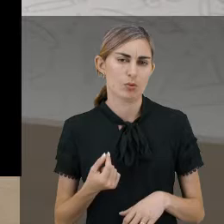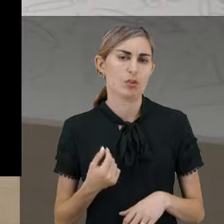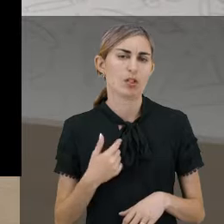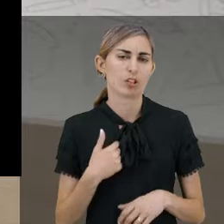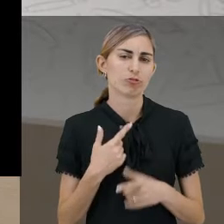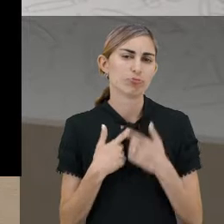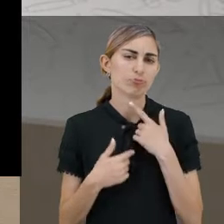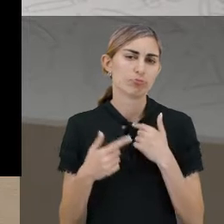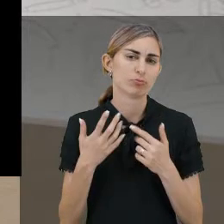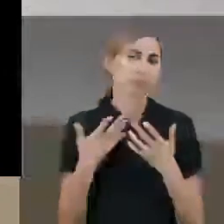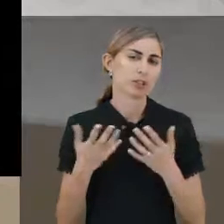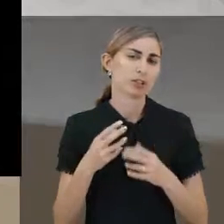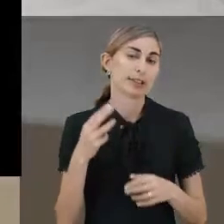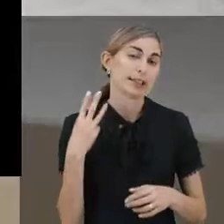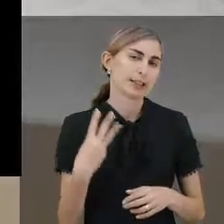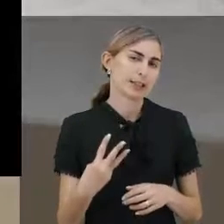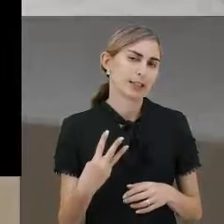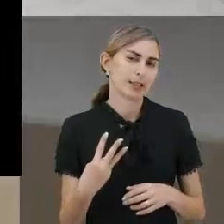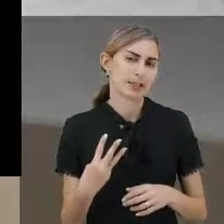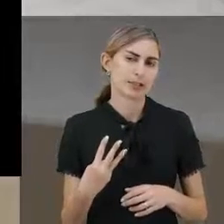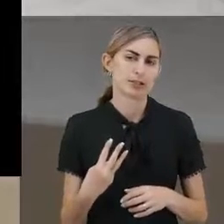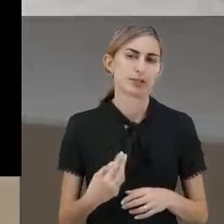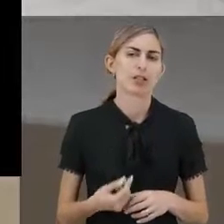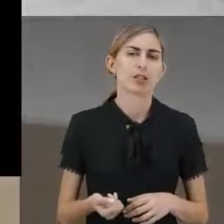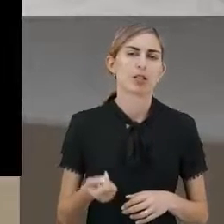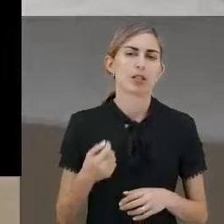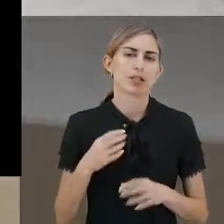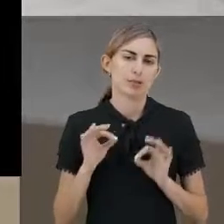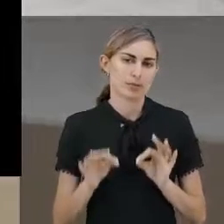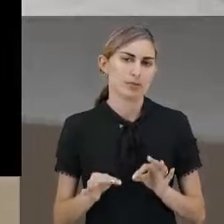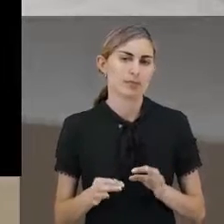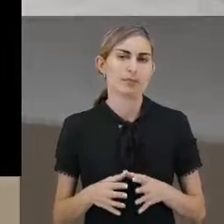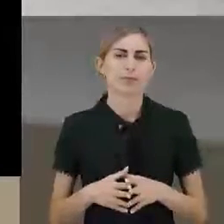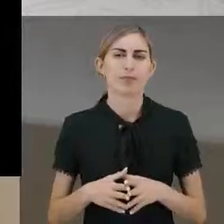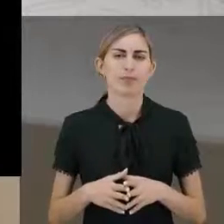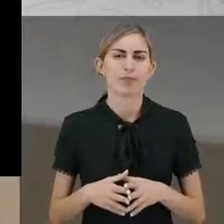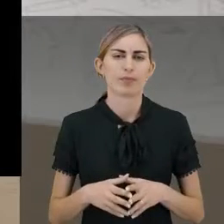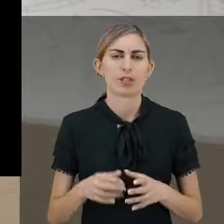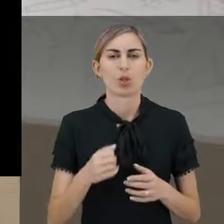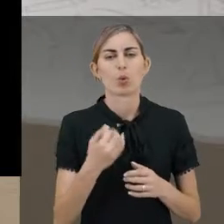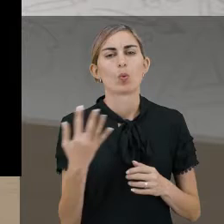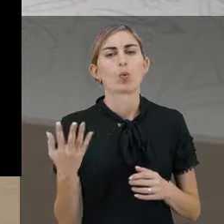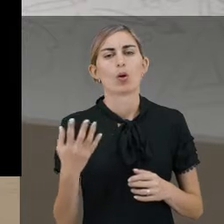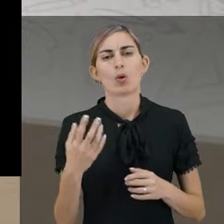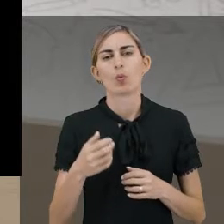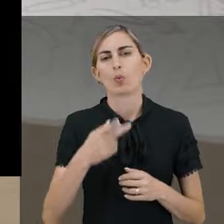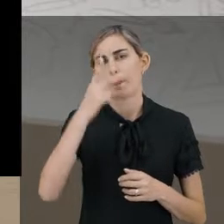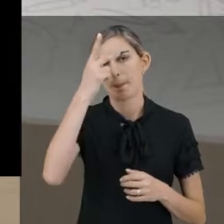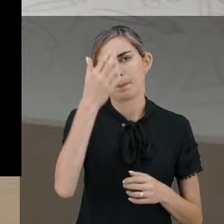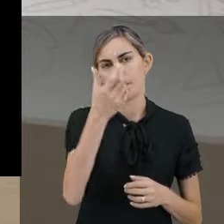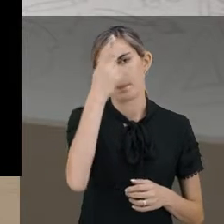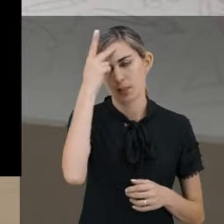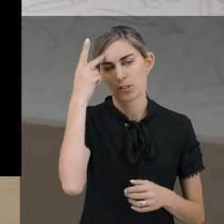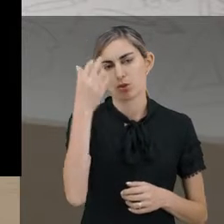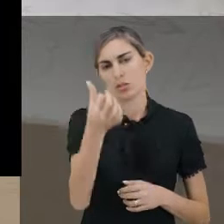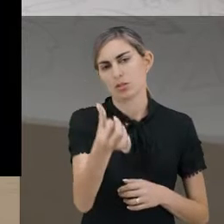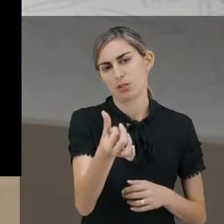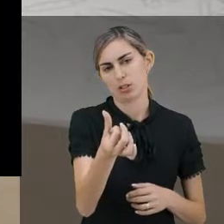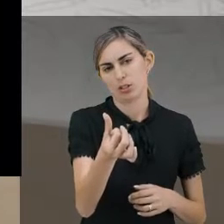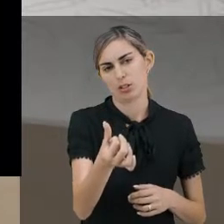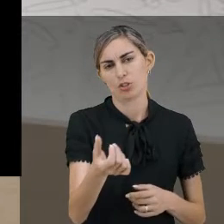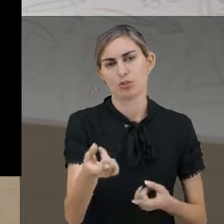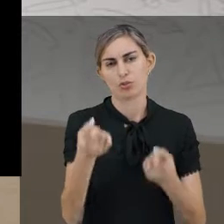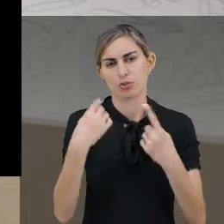2, desejássemos agora o cozido 3, certo? No qual ele iria servir 6